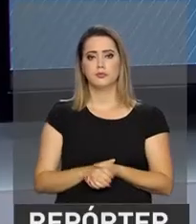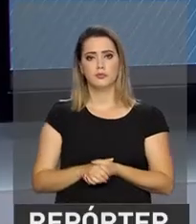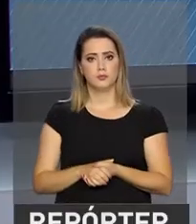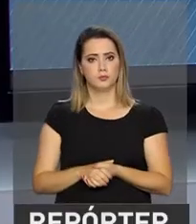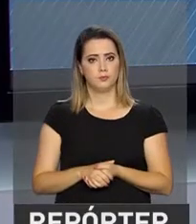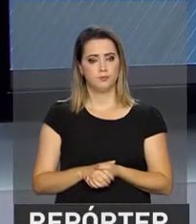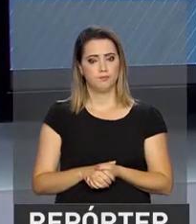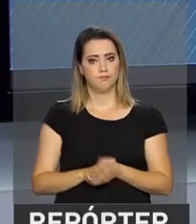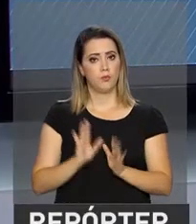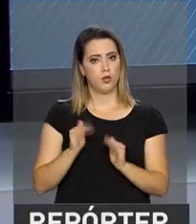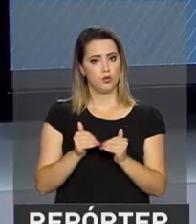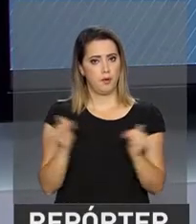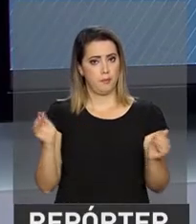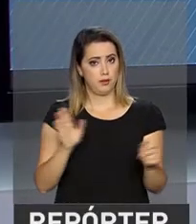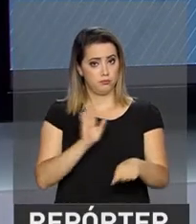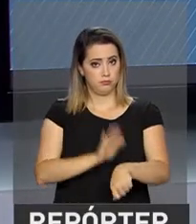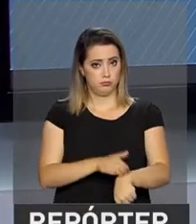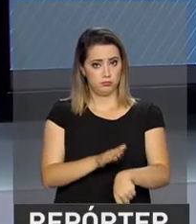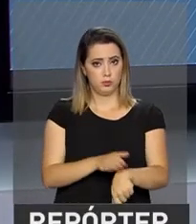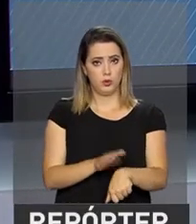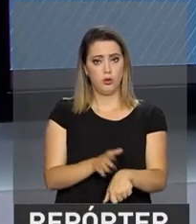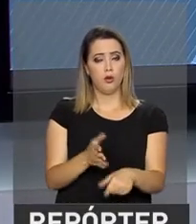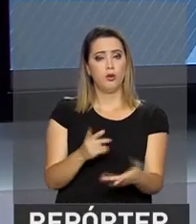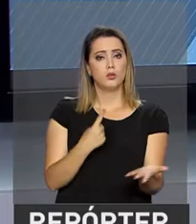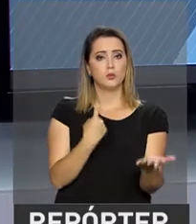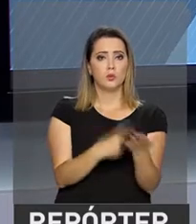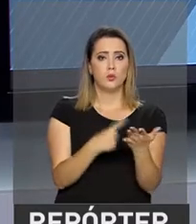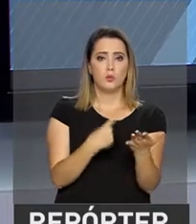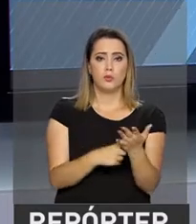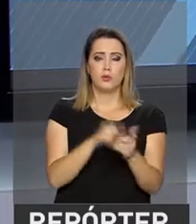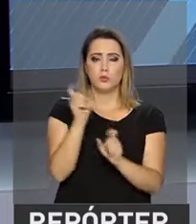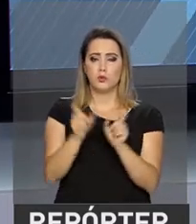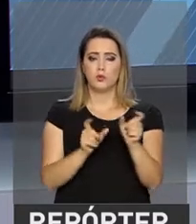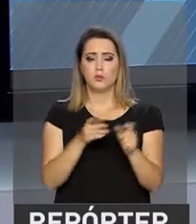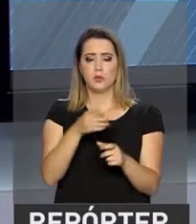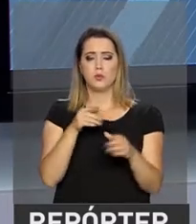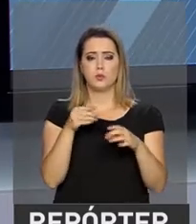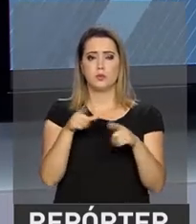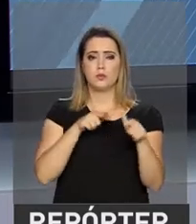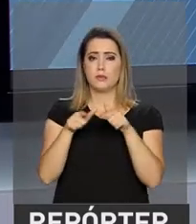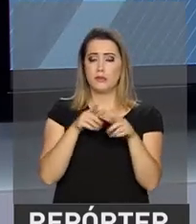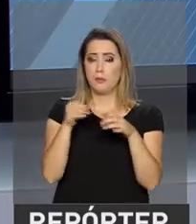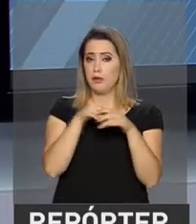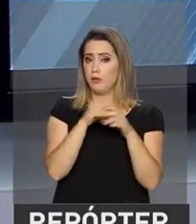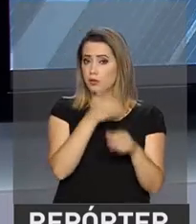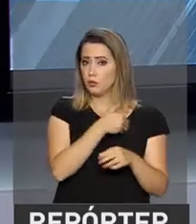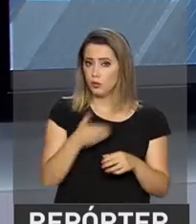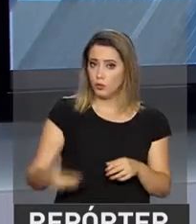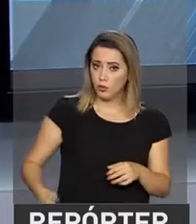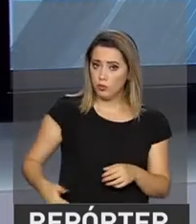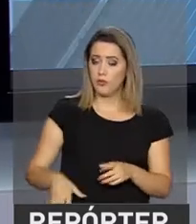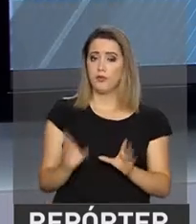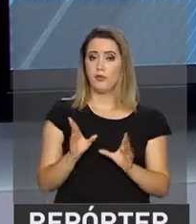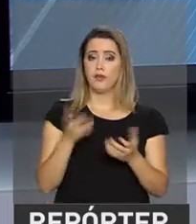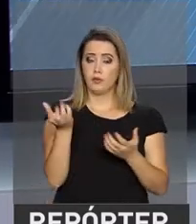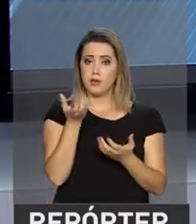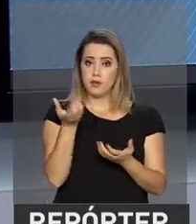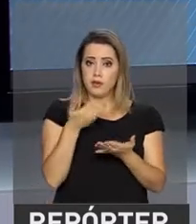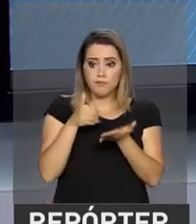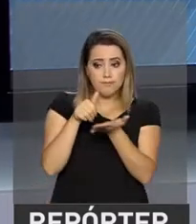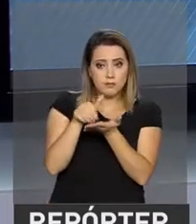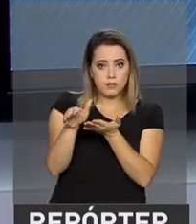está aberto o prazo para adesão de servidores públicos ao programa de desligamento voluntário pdv